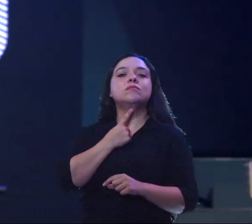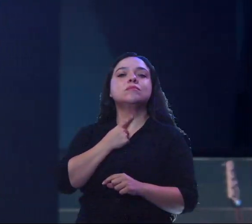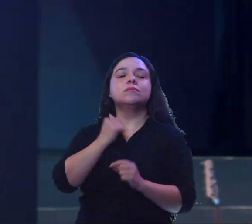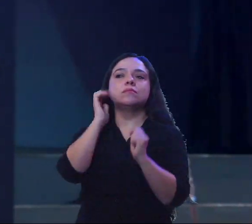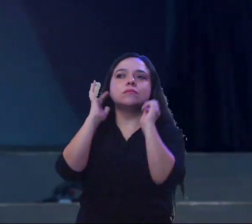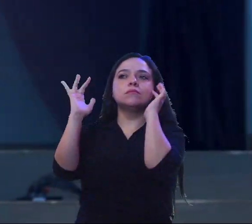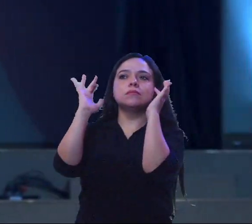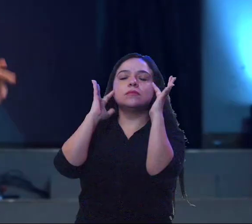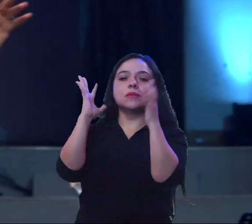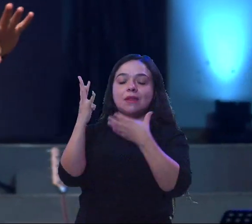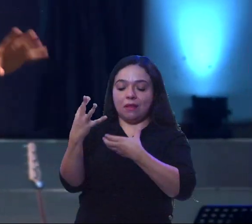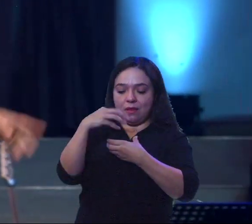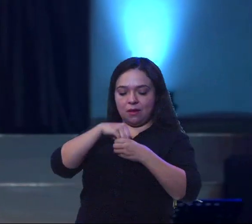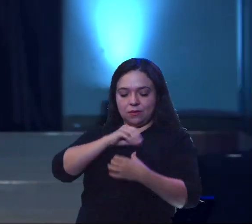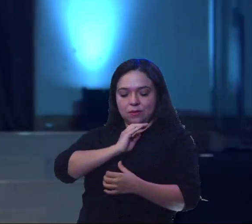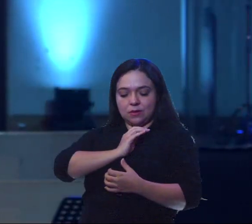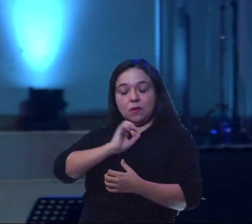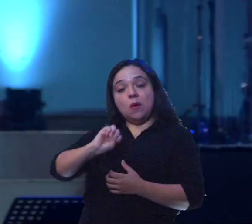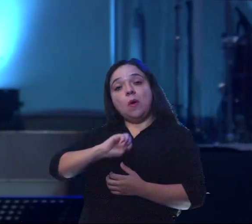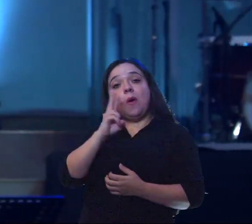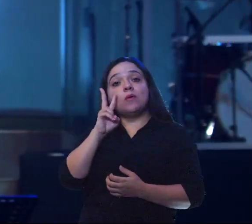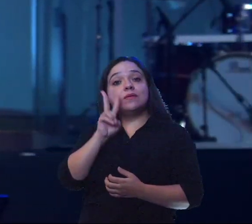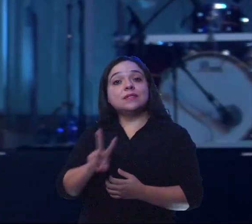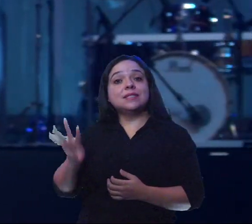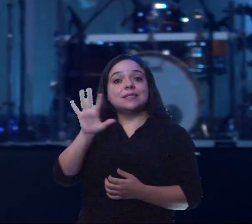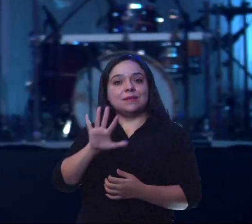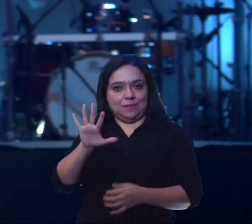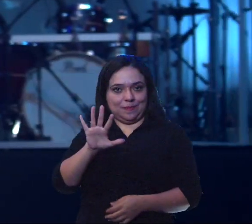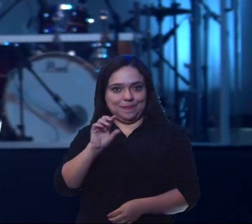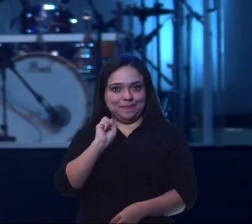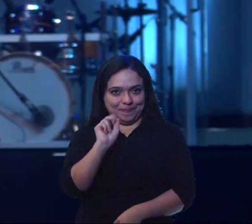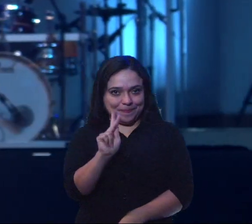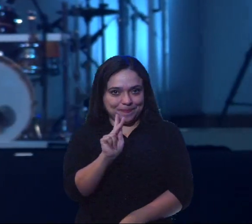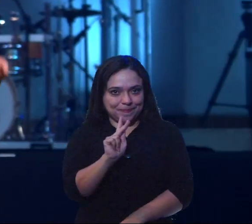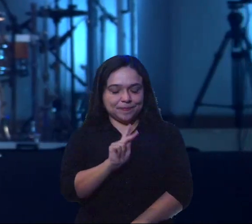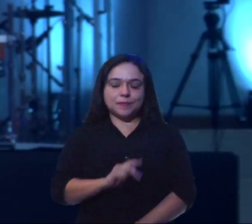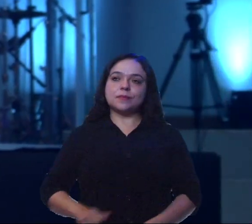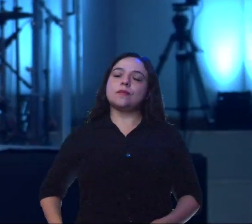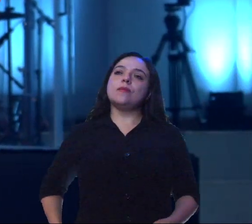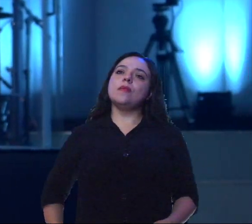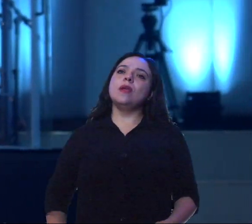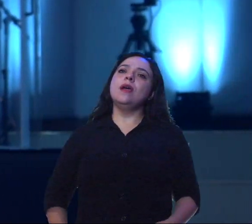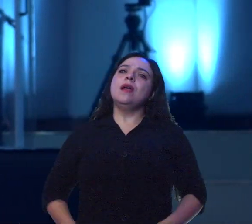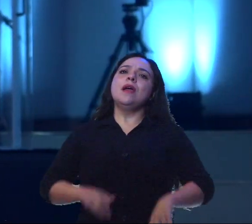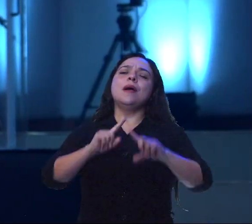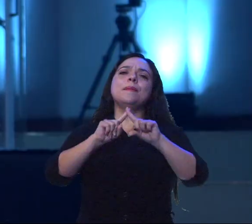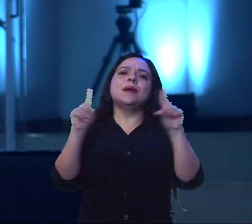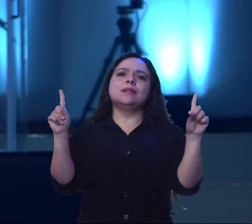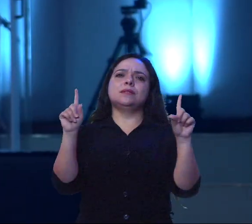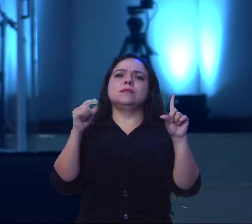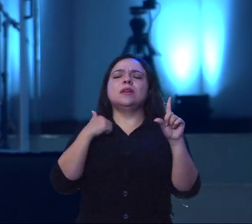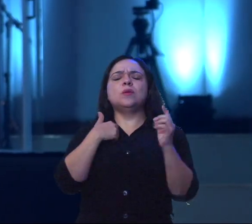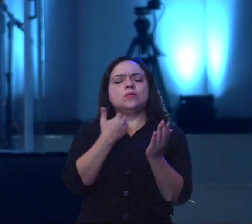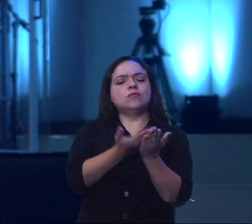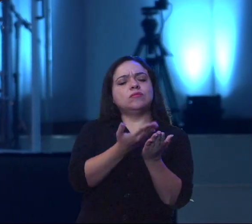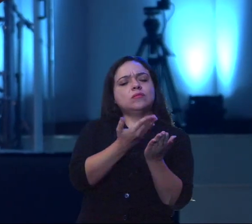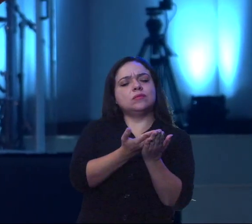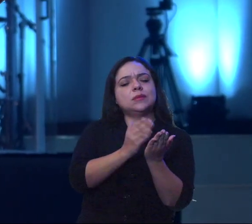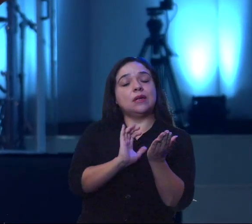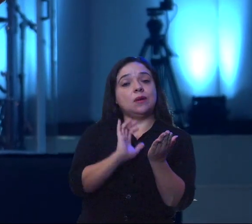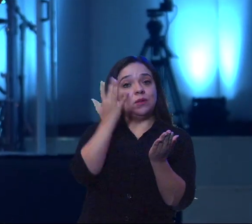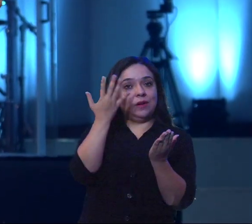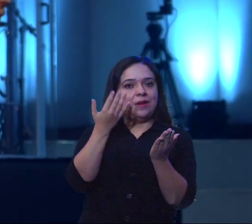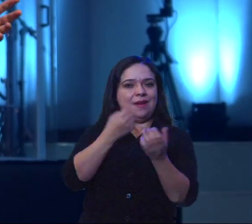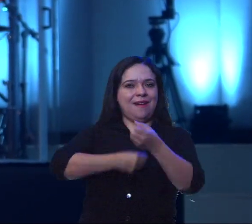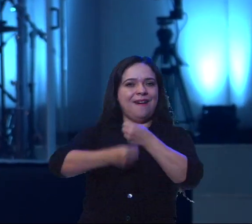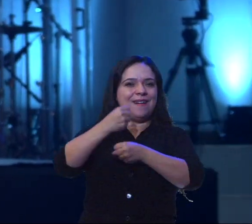coração. Mas eu confesso para você que enquanto eu estava estudando sobre esse tema, o que Deus mais ministrou no meu coração, do ano passado, parece